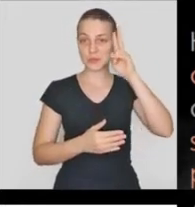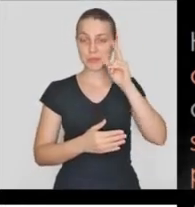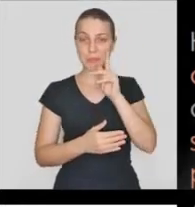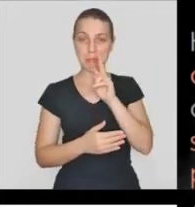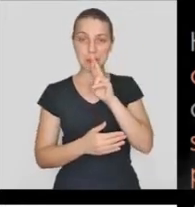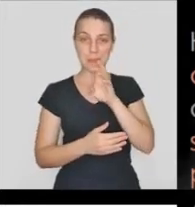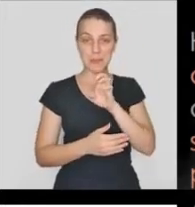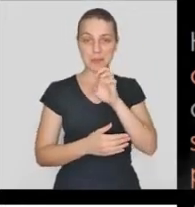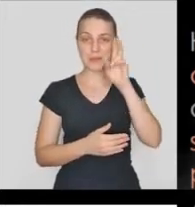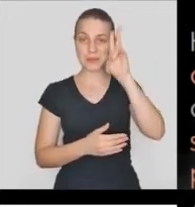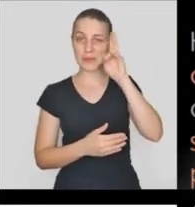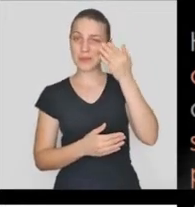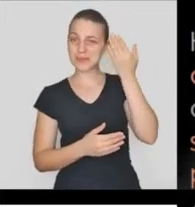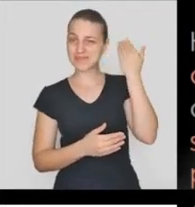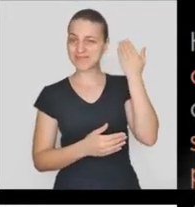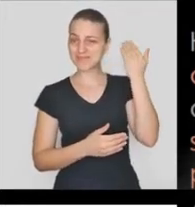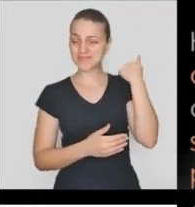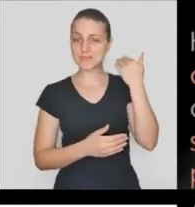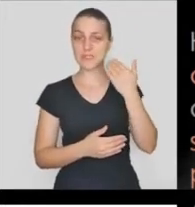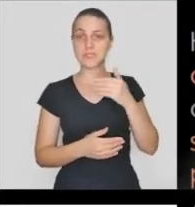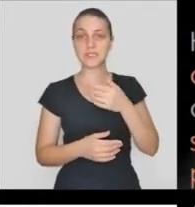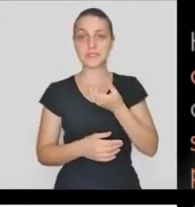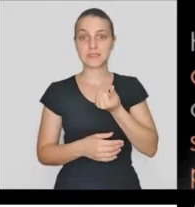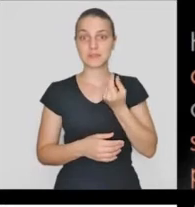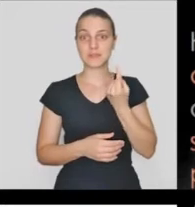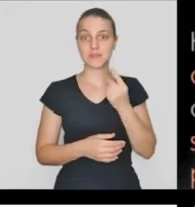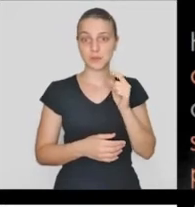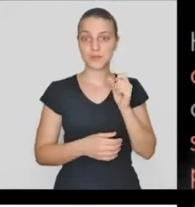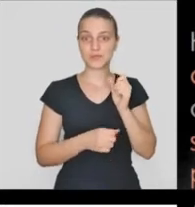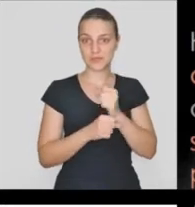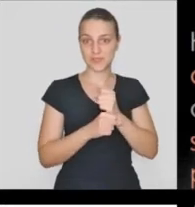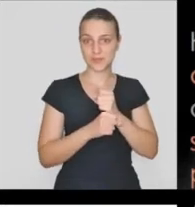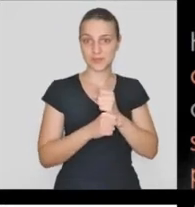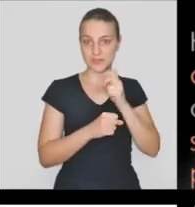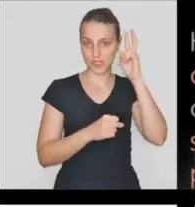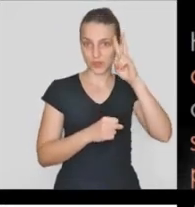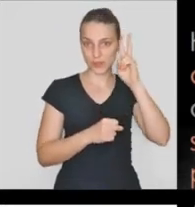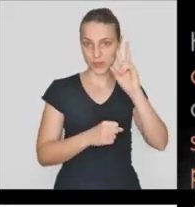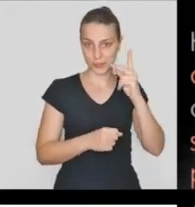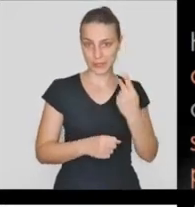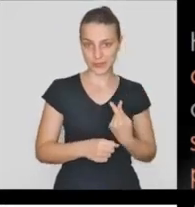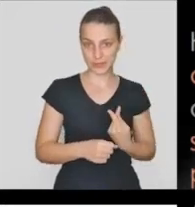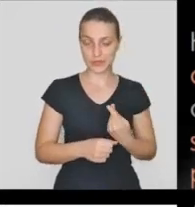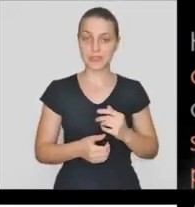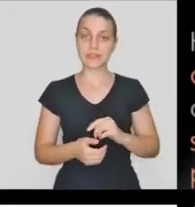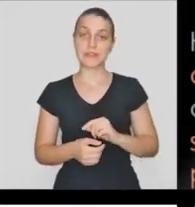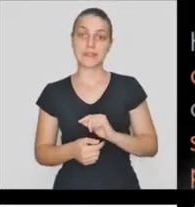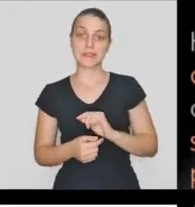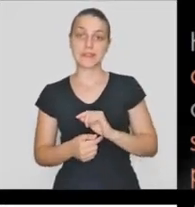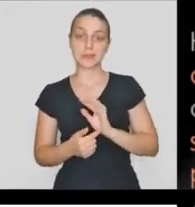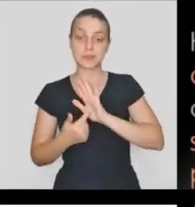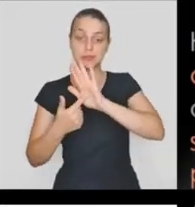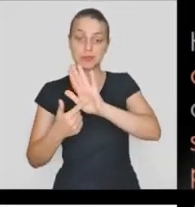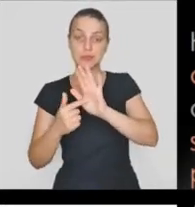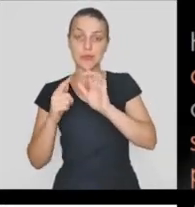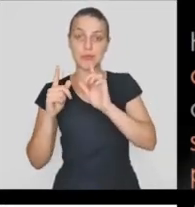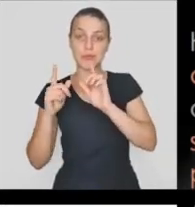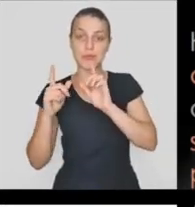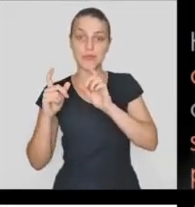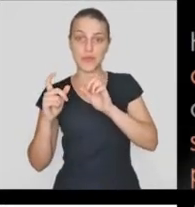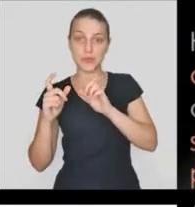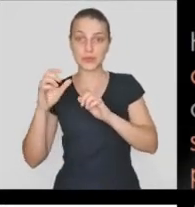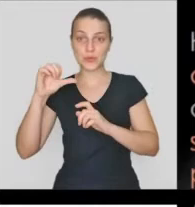tem 6.000 anos. Essa pintura aqui tem 9.000 anos, ou seja, 3.000 anos antes do início da